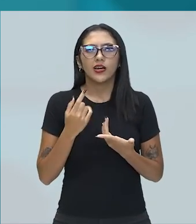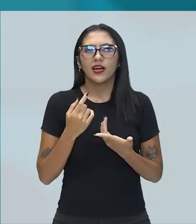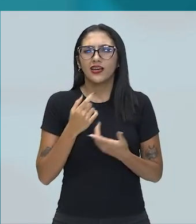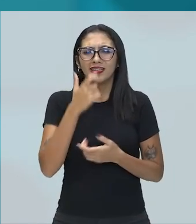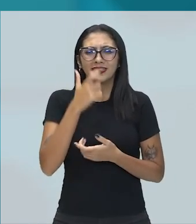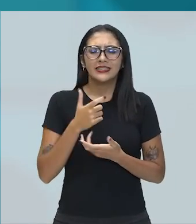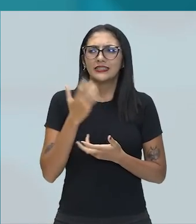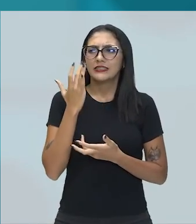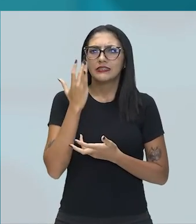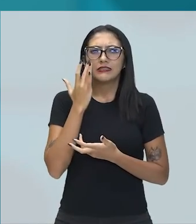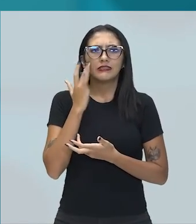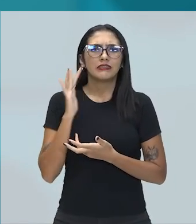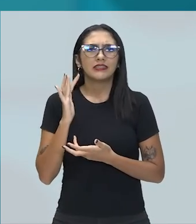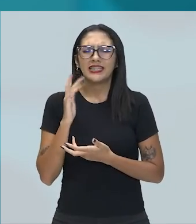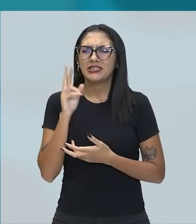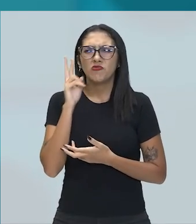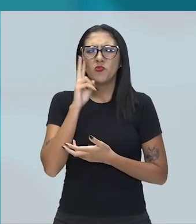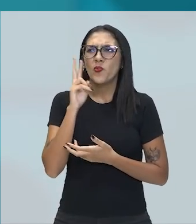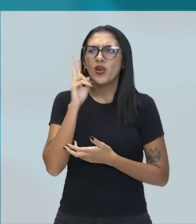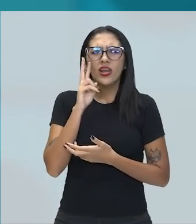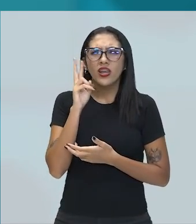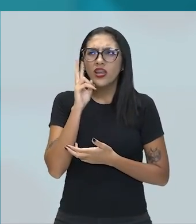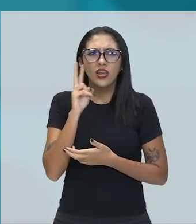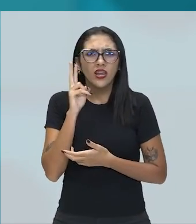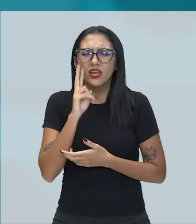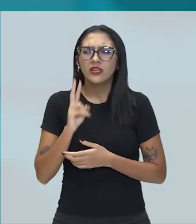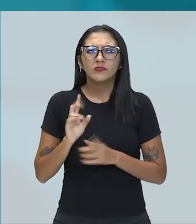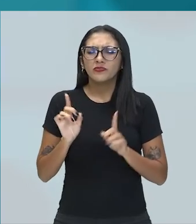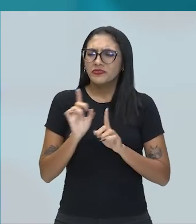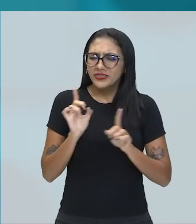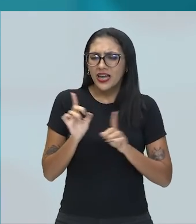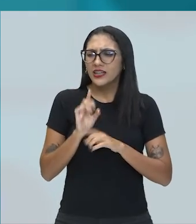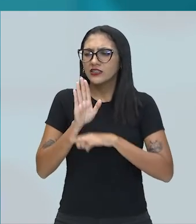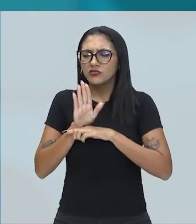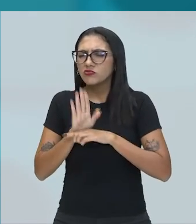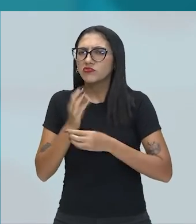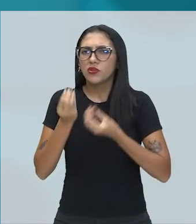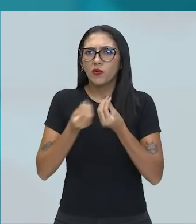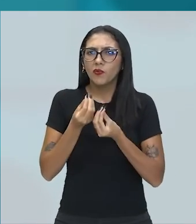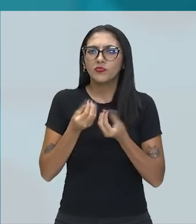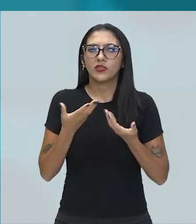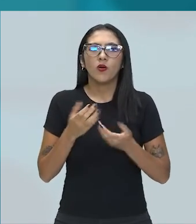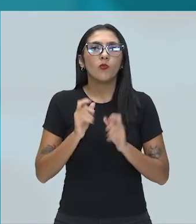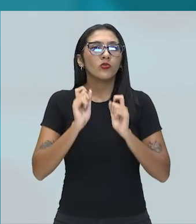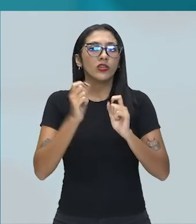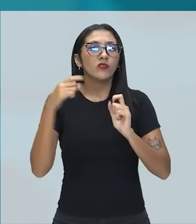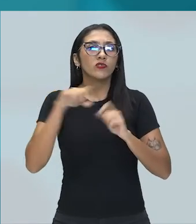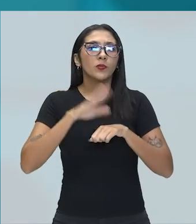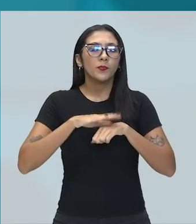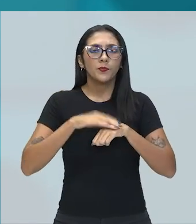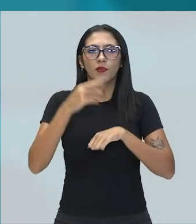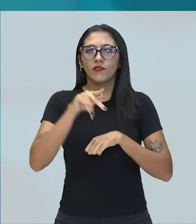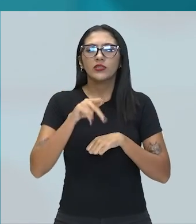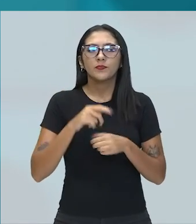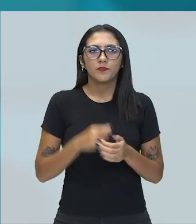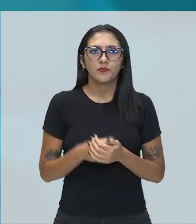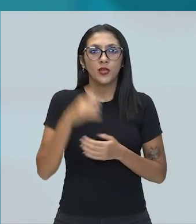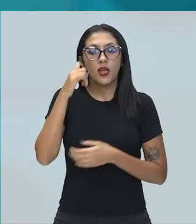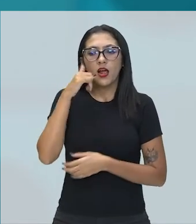não saiba quais são os procedimentos corretos de primeiros socorros, você vai fazer o quê? Ligar para o